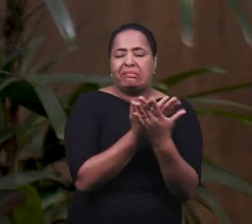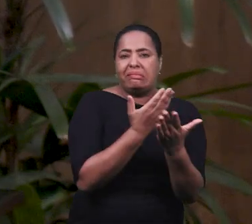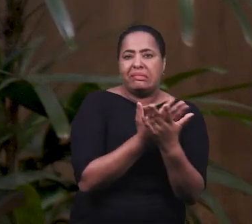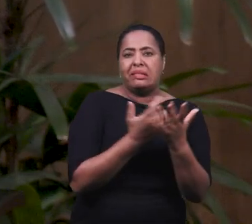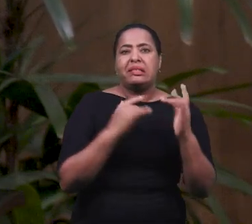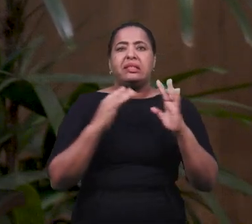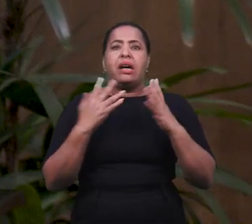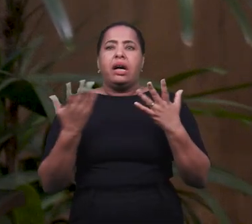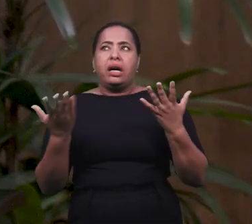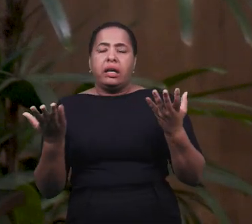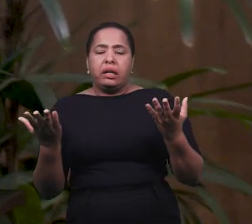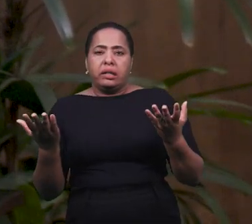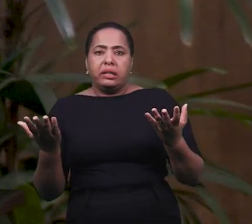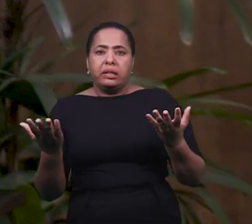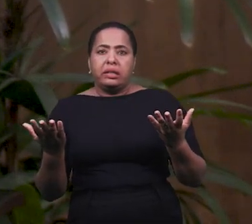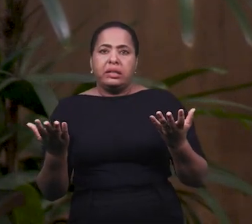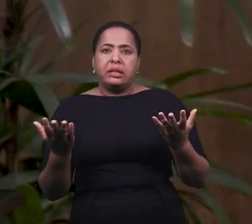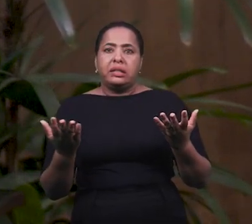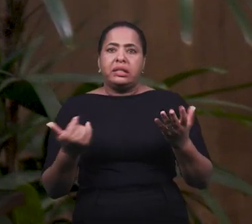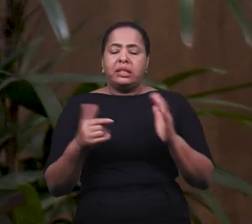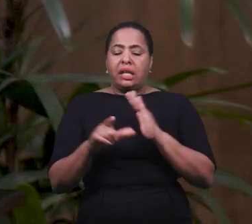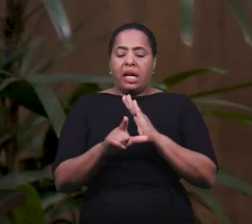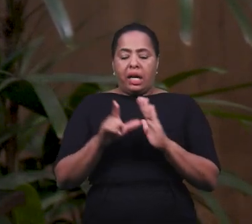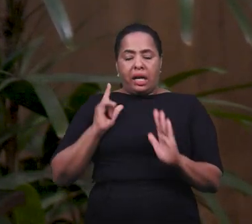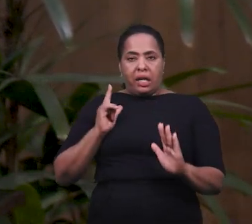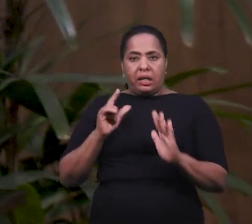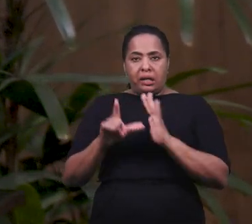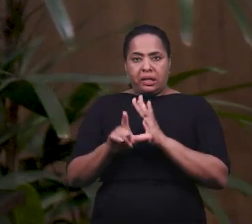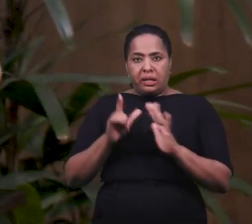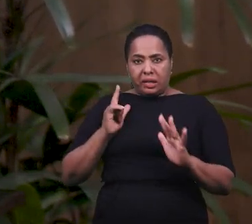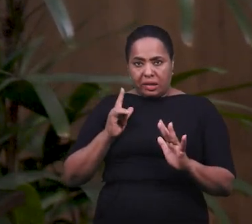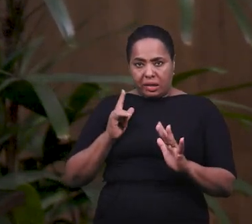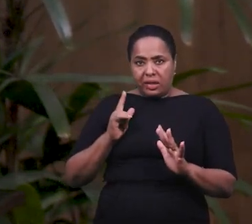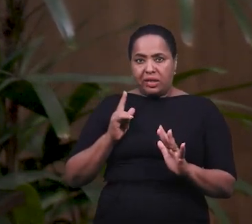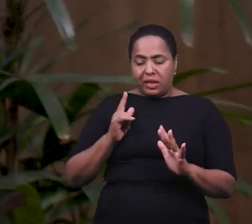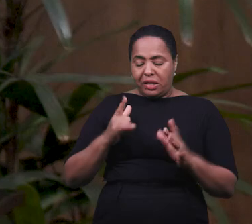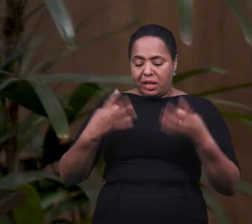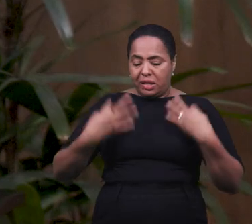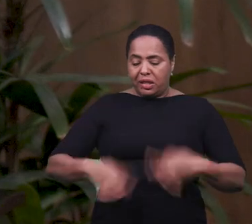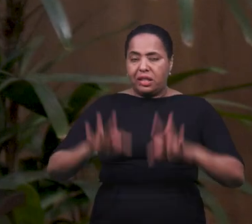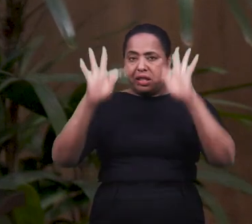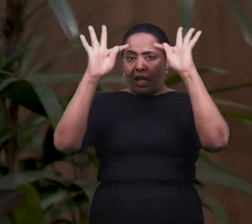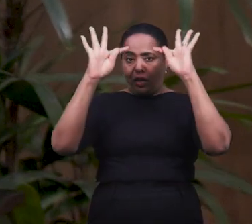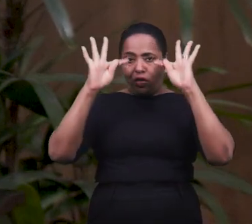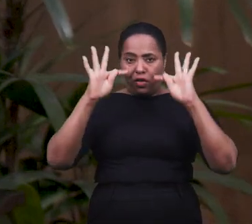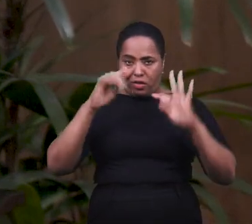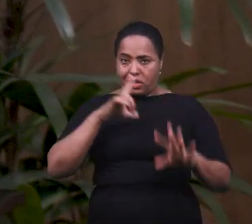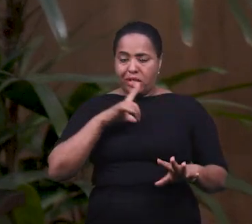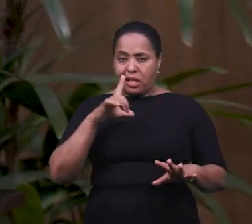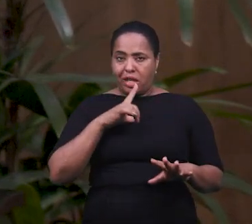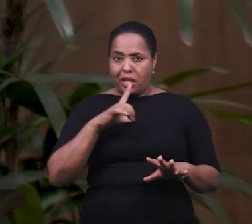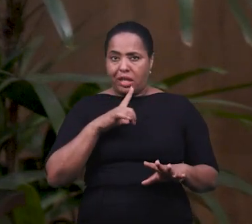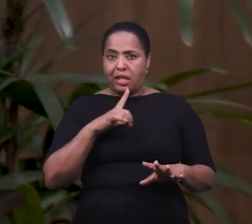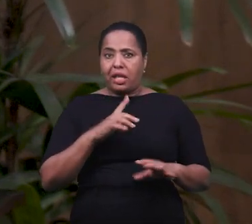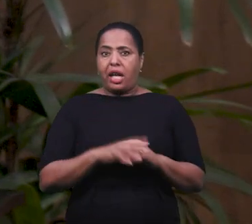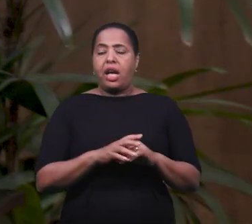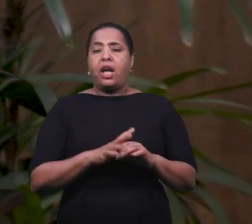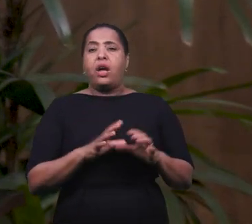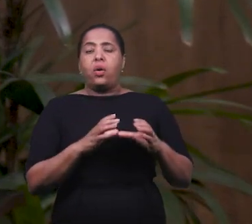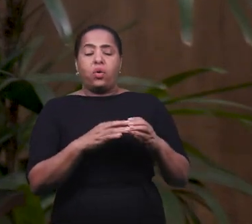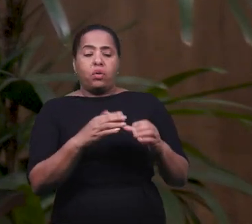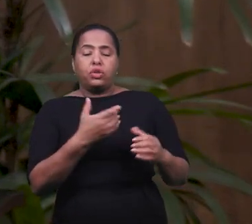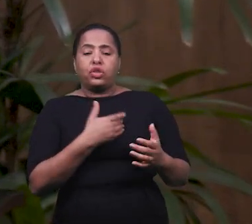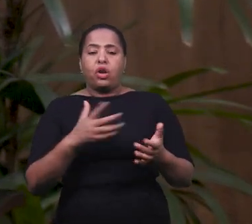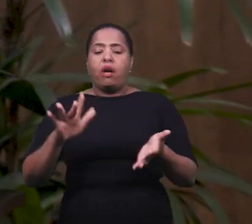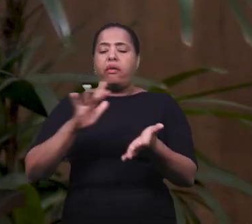pessoa... E éramos assim, antes de estarmos com essa tecnologia toda, ao qual leva os jovens a ter